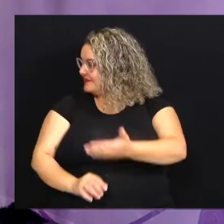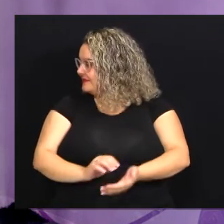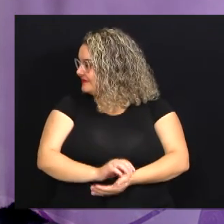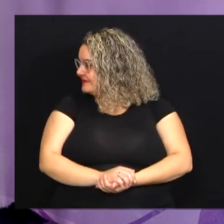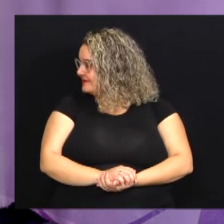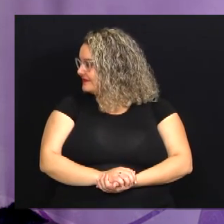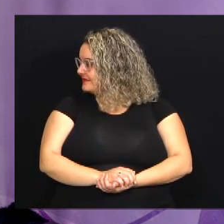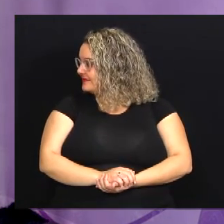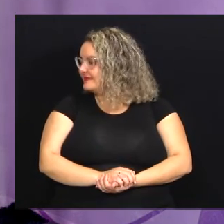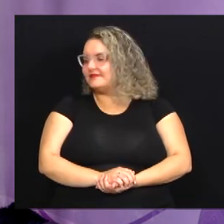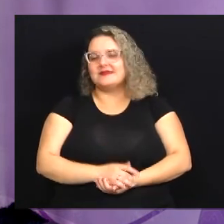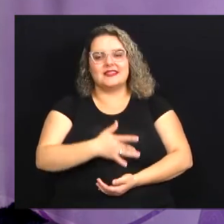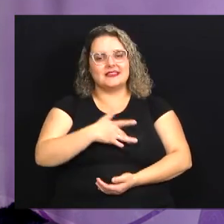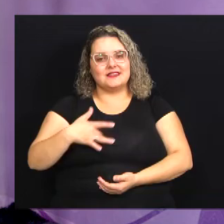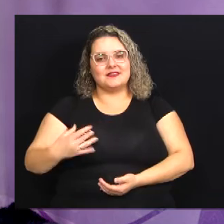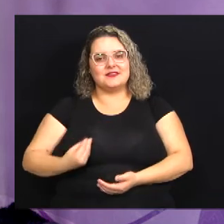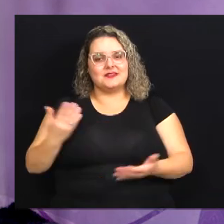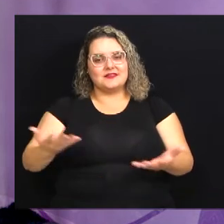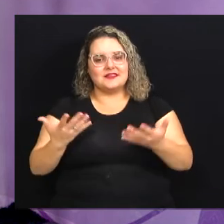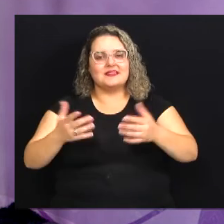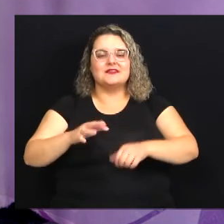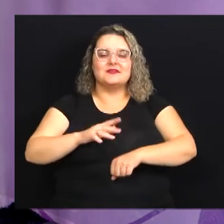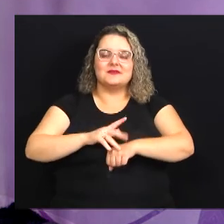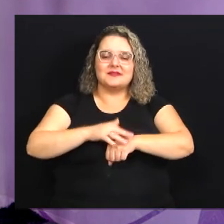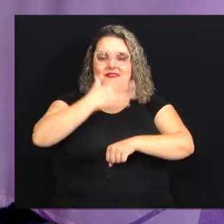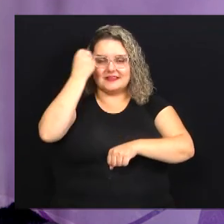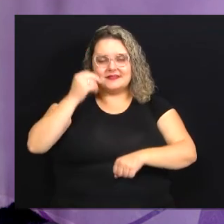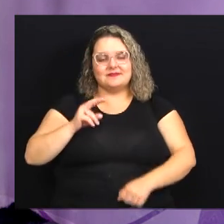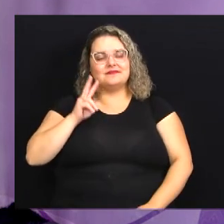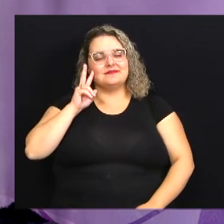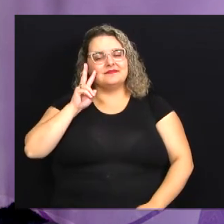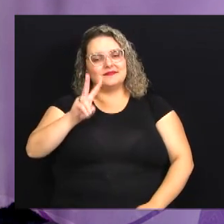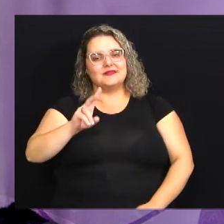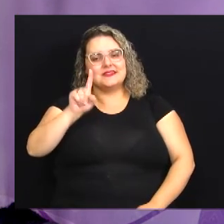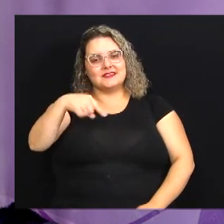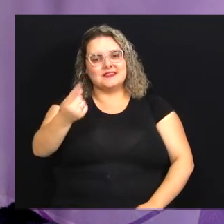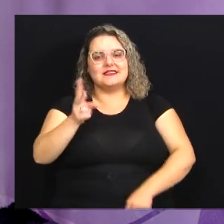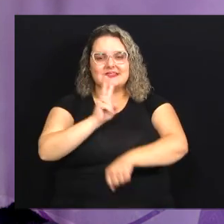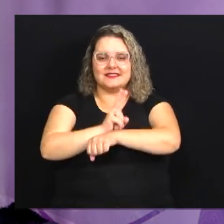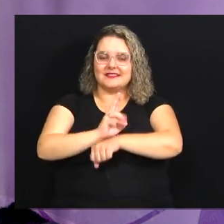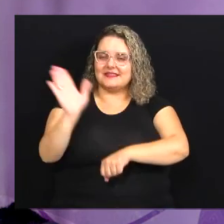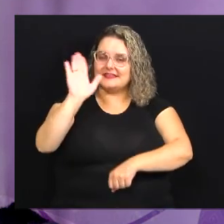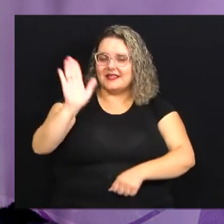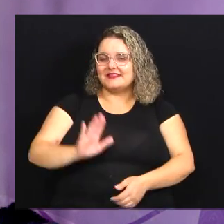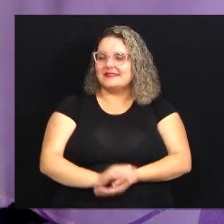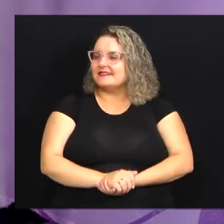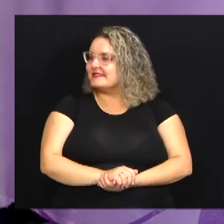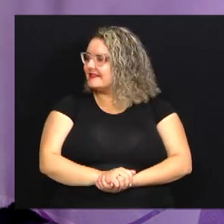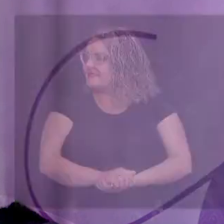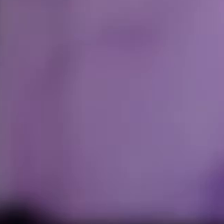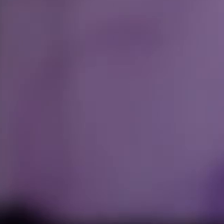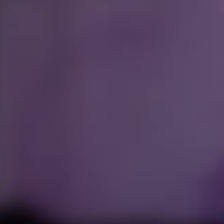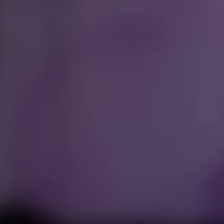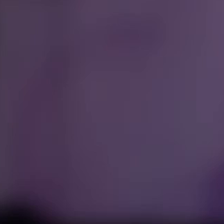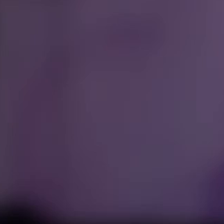Vida sobre Alzheimer está disponível na íntegra. A gente se vê na próxima edição. Se cuida. Tchau!